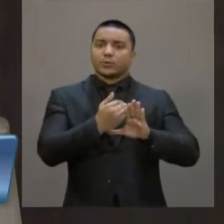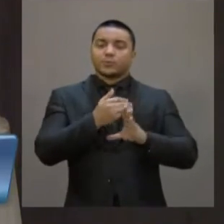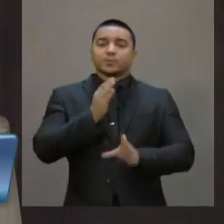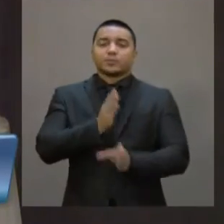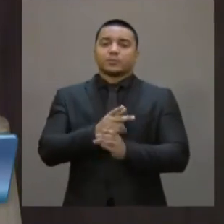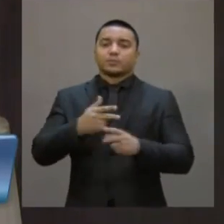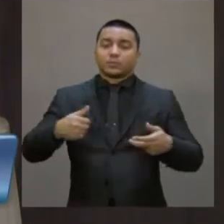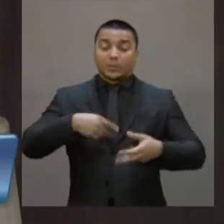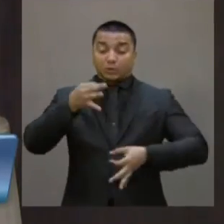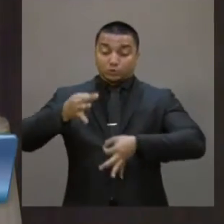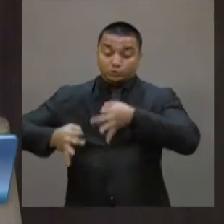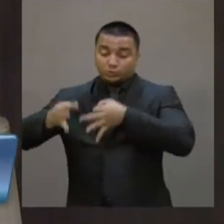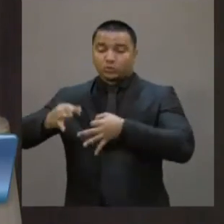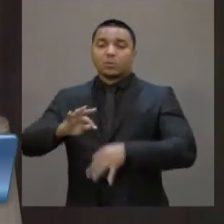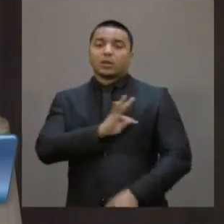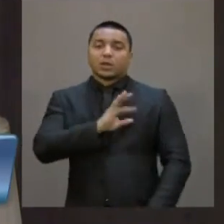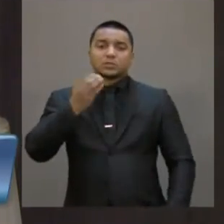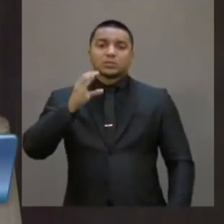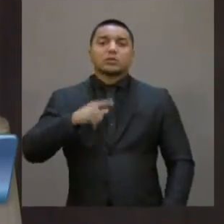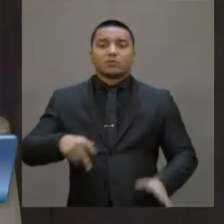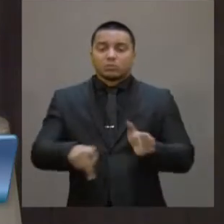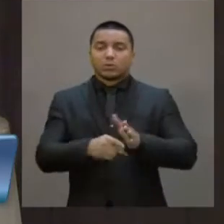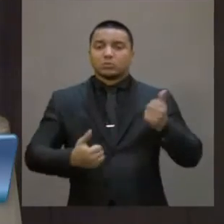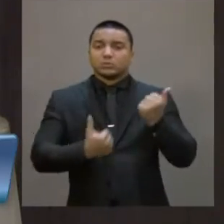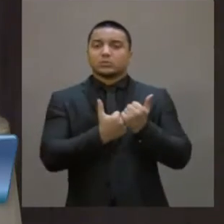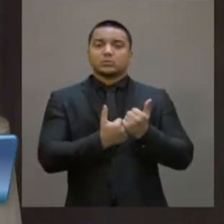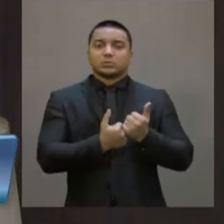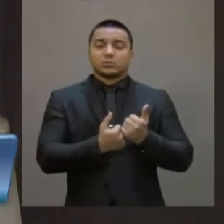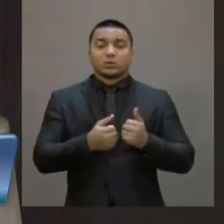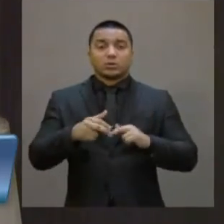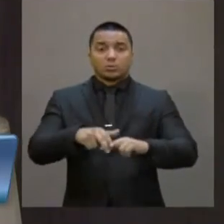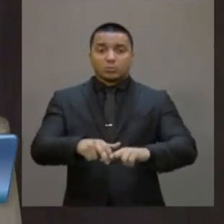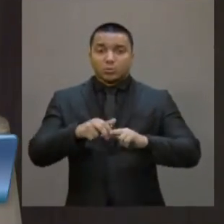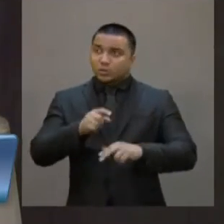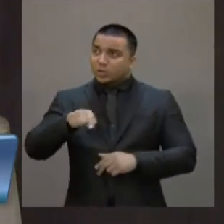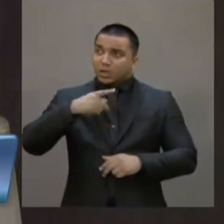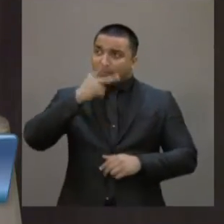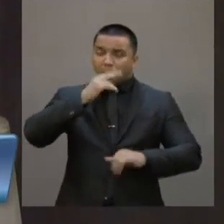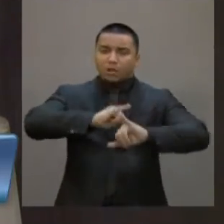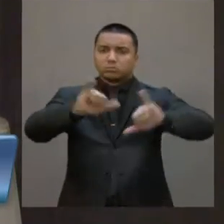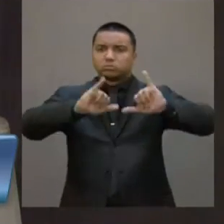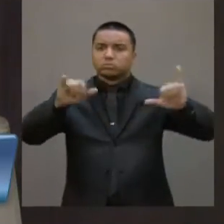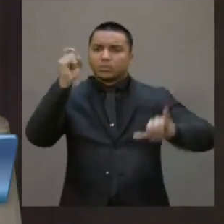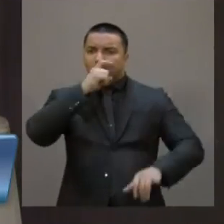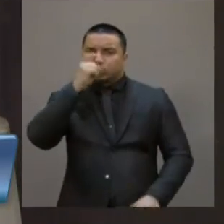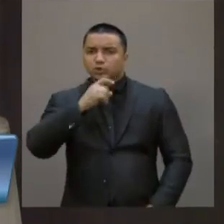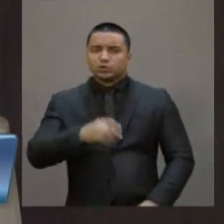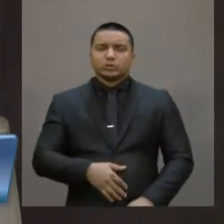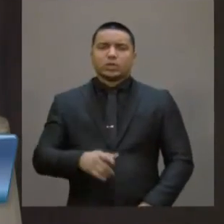instâncias jurídicas e técnico-científicas são em favor da nossa lei. Portanto, por isso que eles apostam na desinformação, criando um